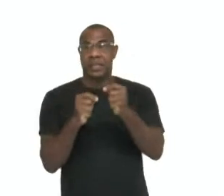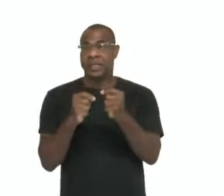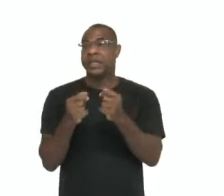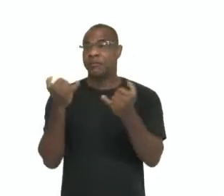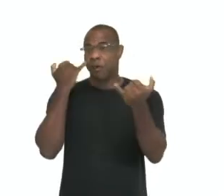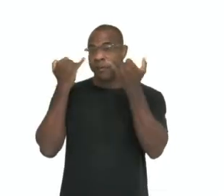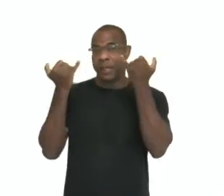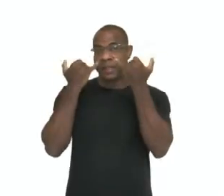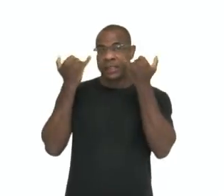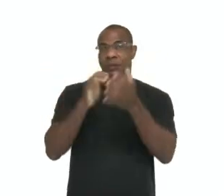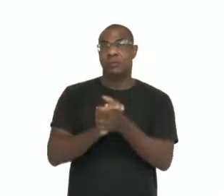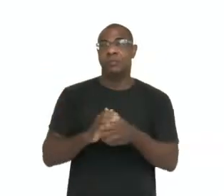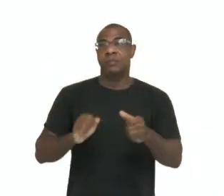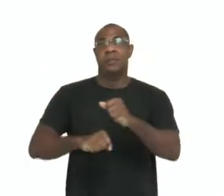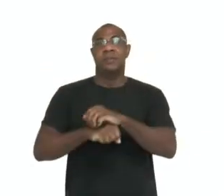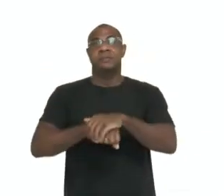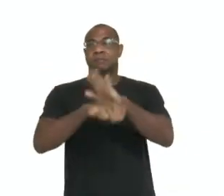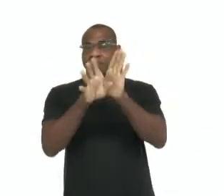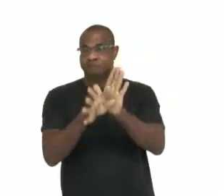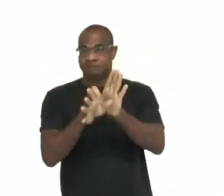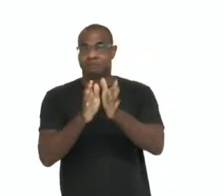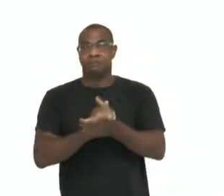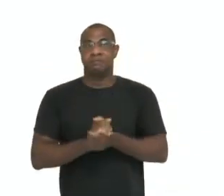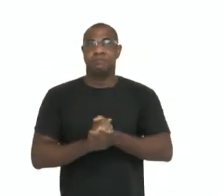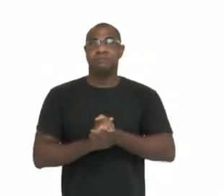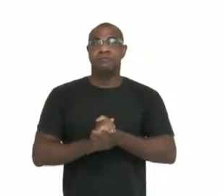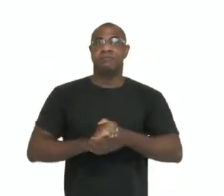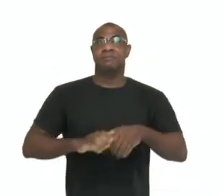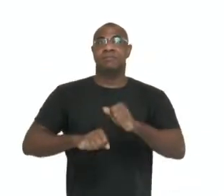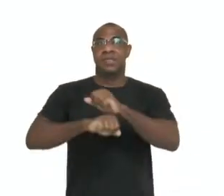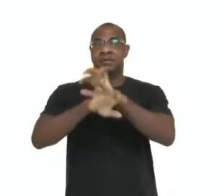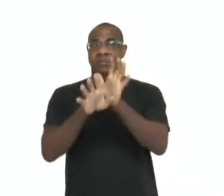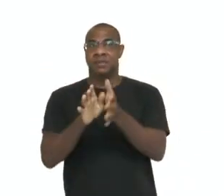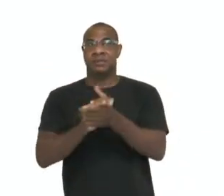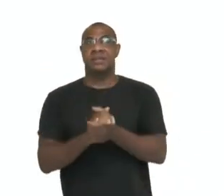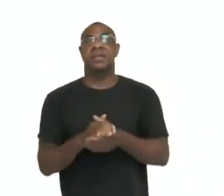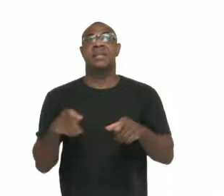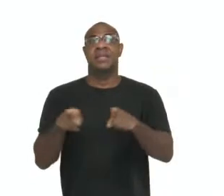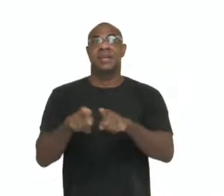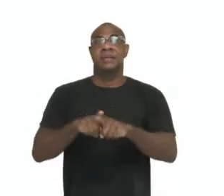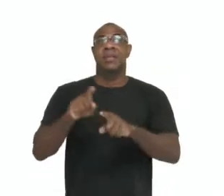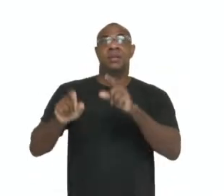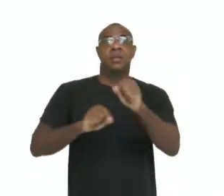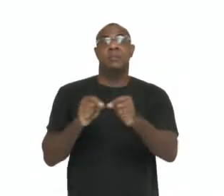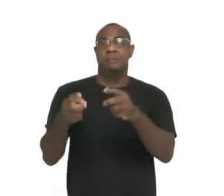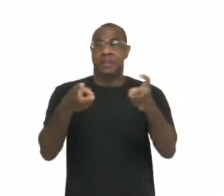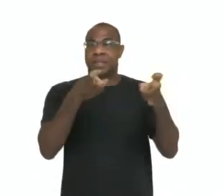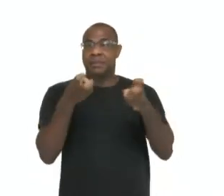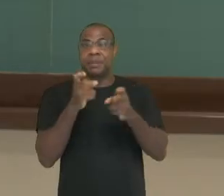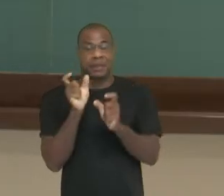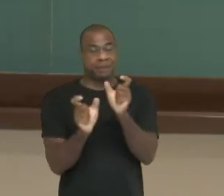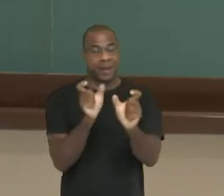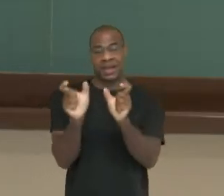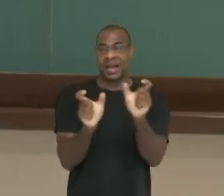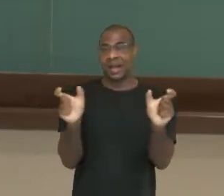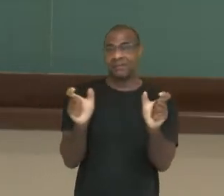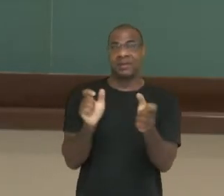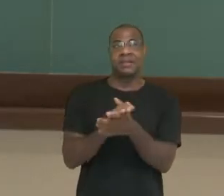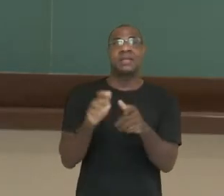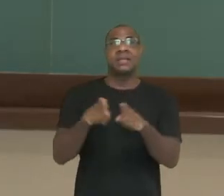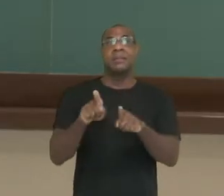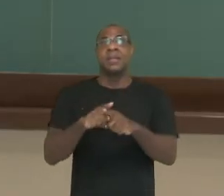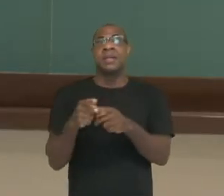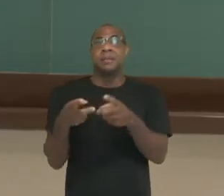explícitas, tá? Inferir o sentido de uma palavra ou de uma expressão, identificar os elementos que constroem a